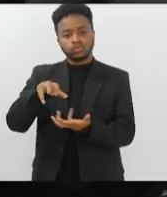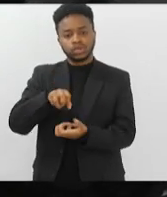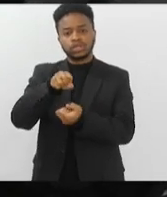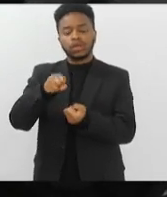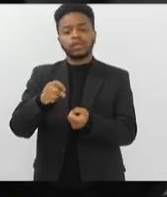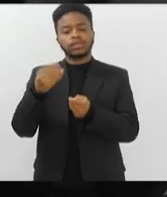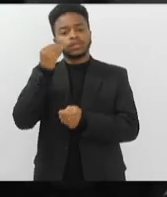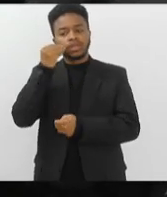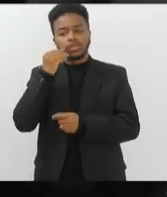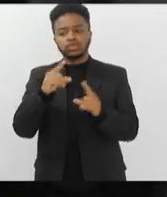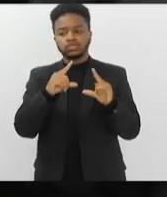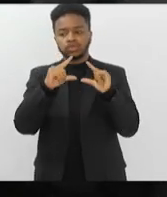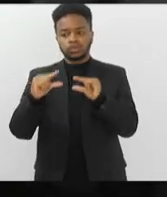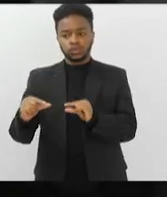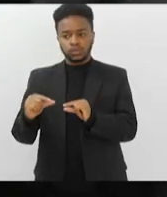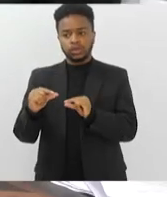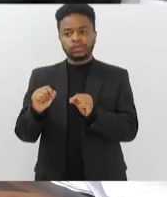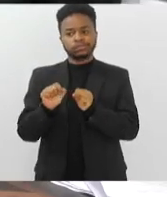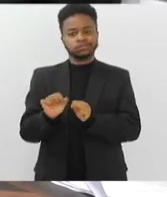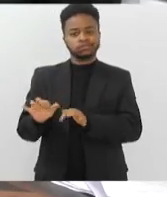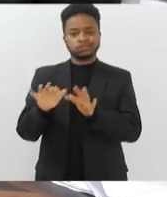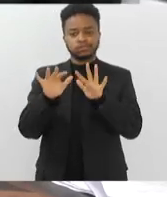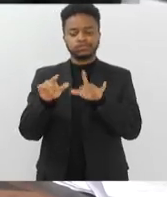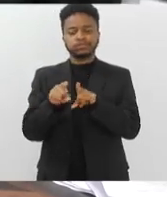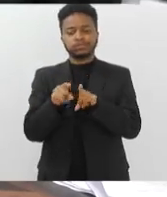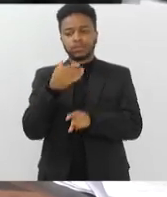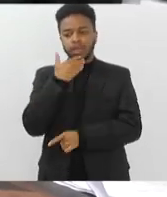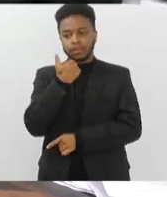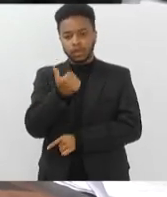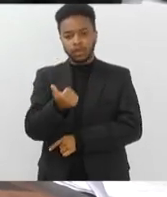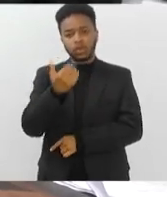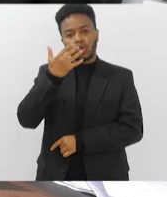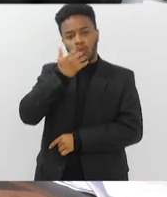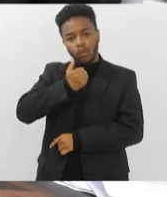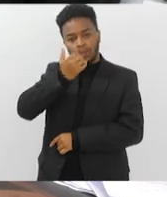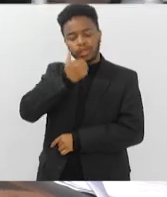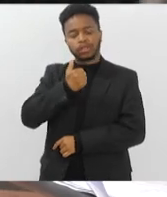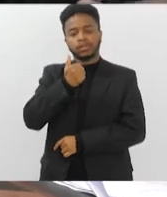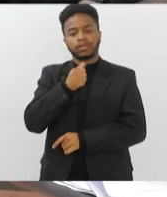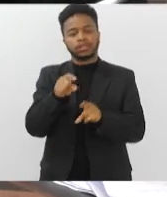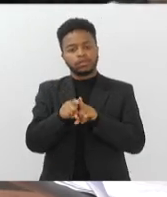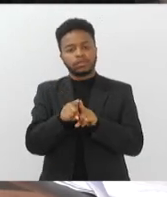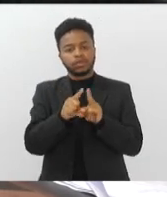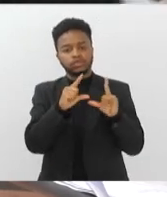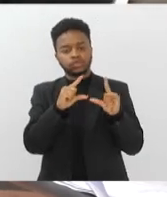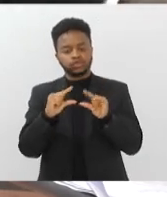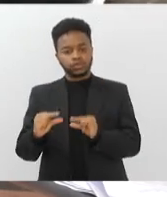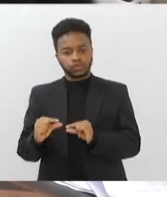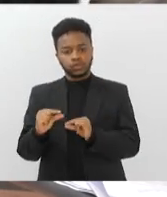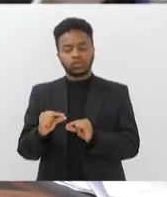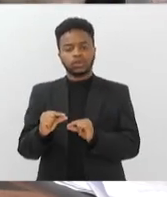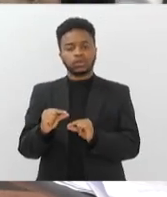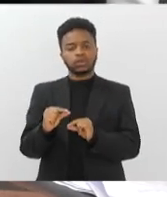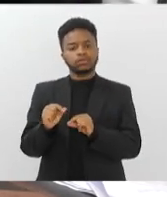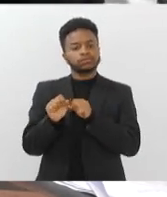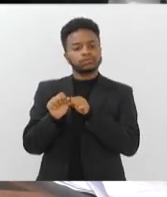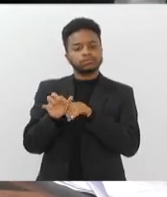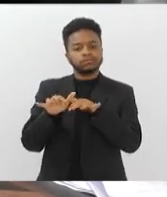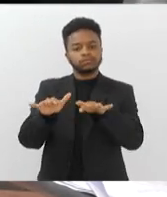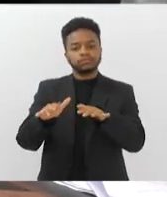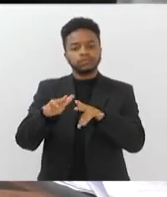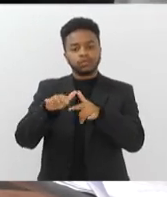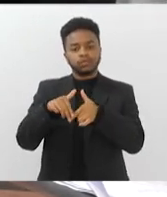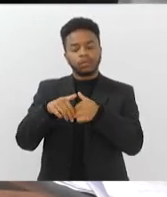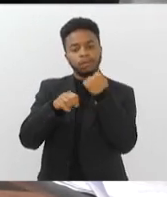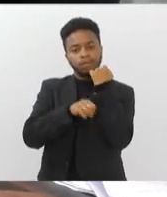as emissões, porque melhora a digestão e a mastigação, reduz a emissão através dos